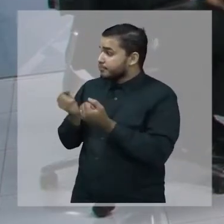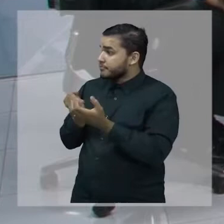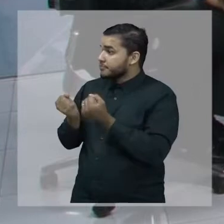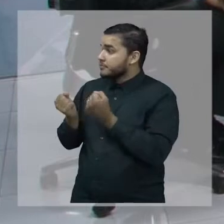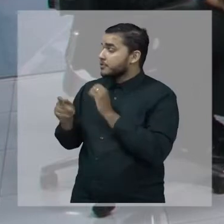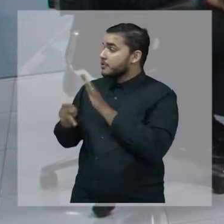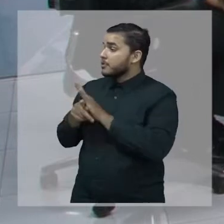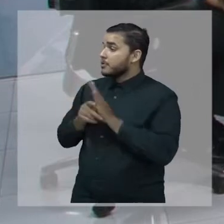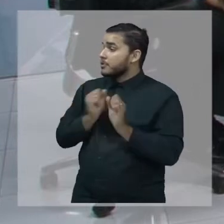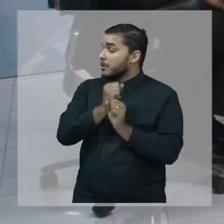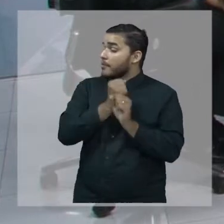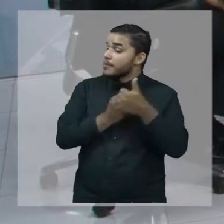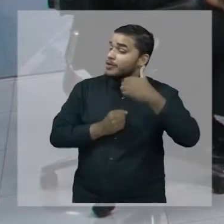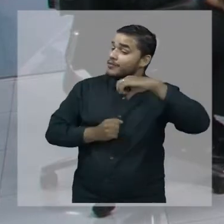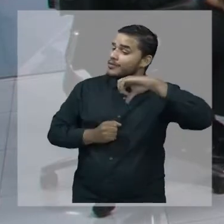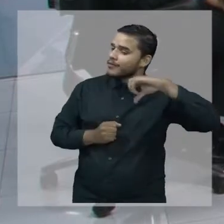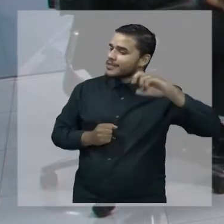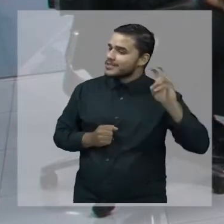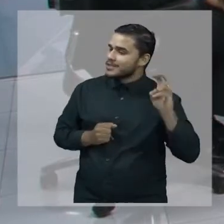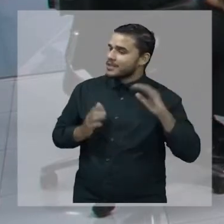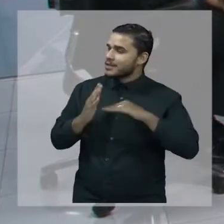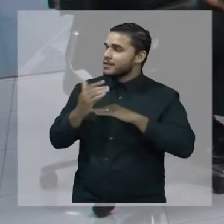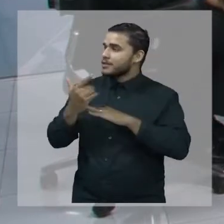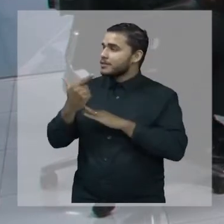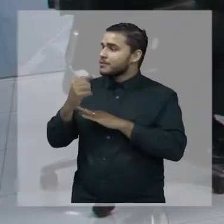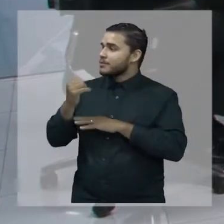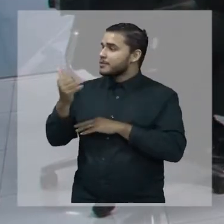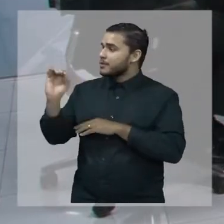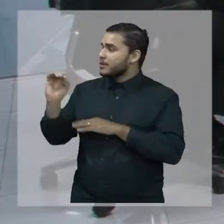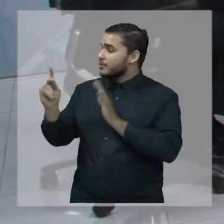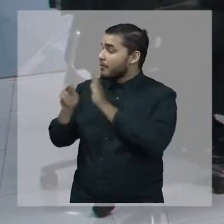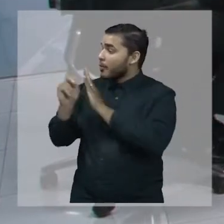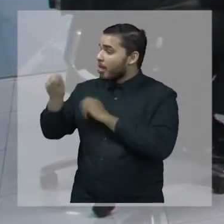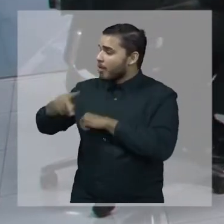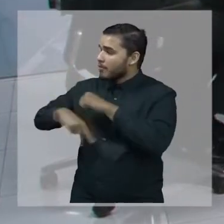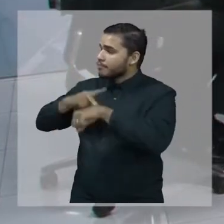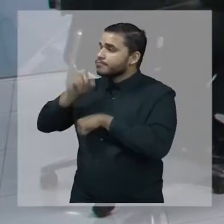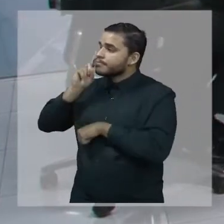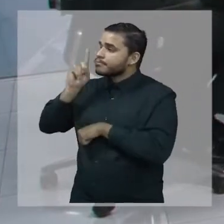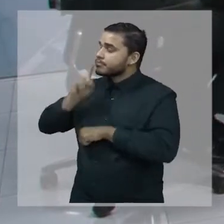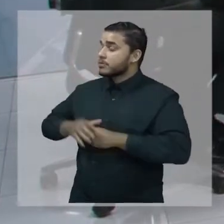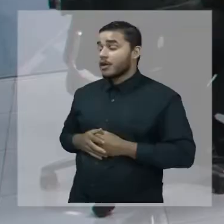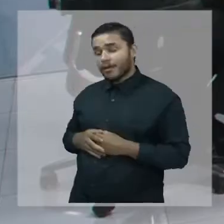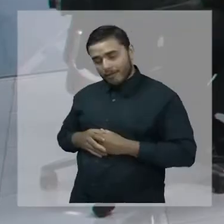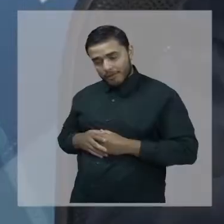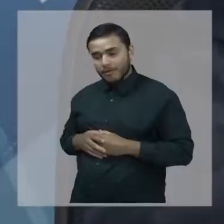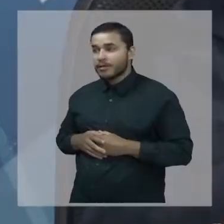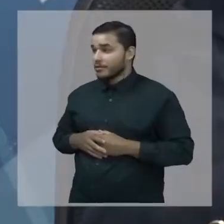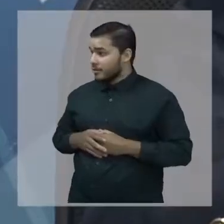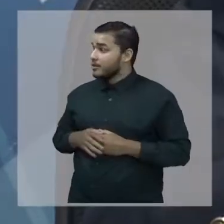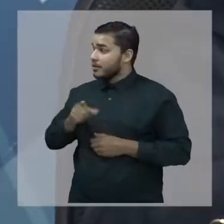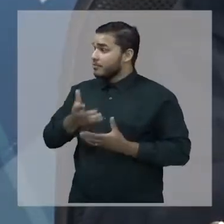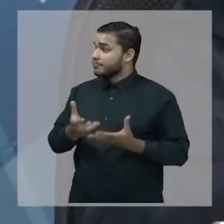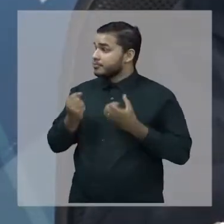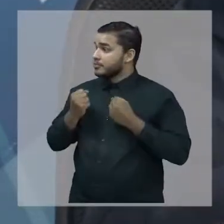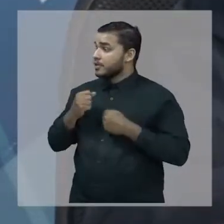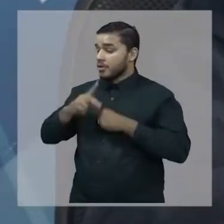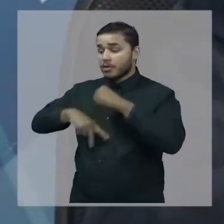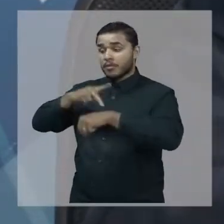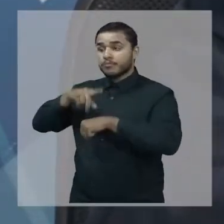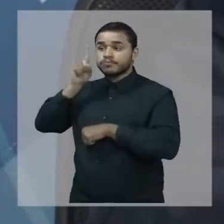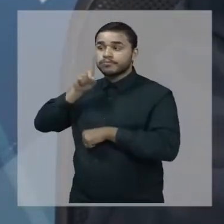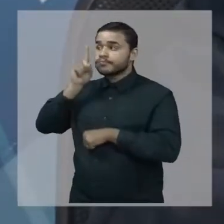a acumulação dos Estados Unidos de 1895 até 1910. O Estado americano é desse tamanhozinho, é um exército e um monte de plano de saúde. O Estado americano